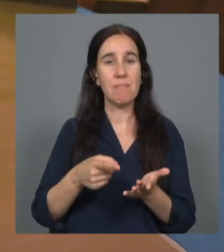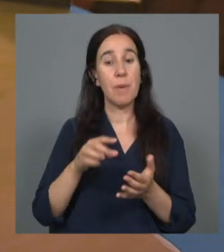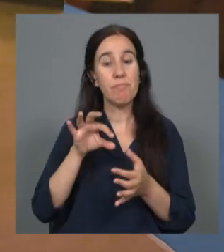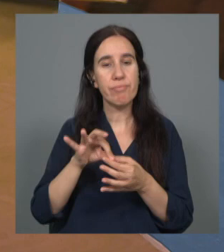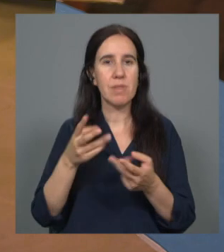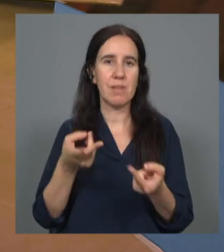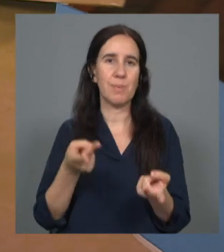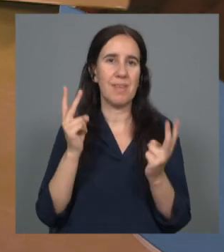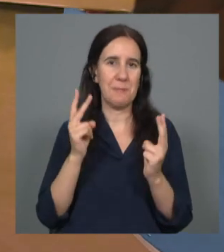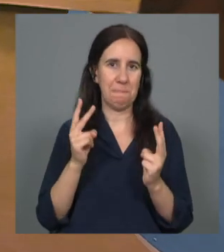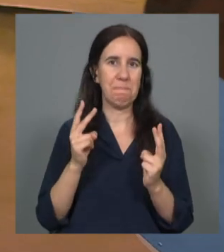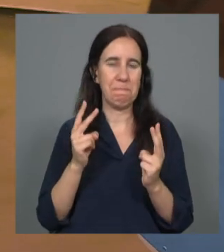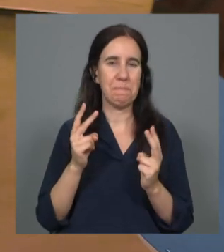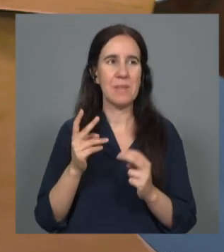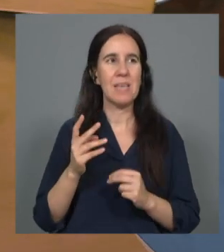liberdade,